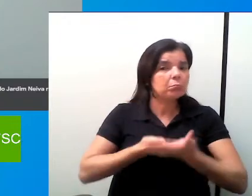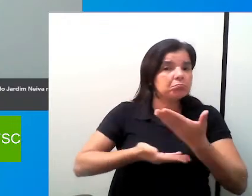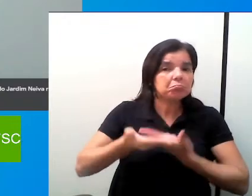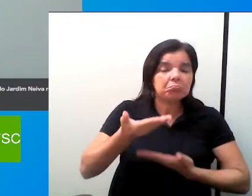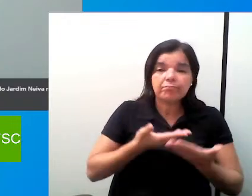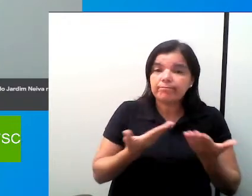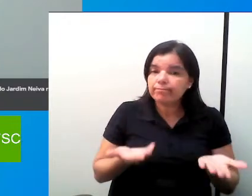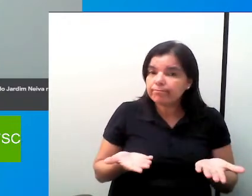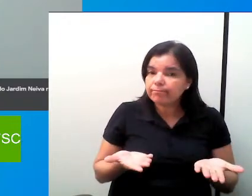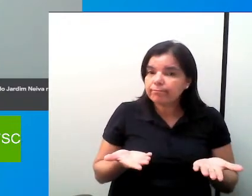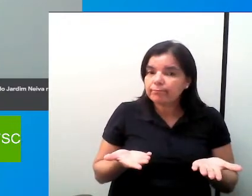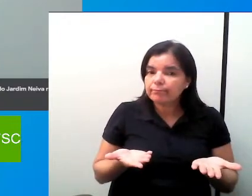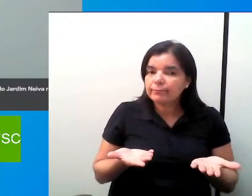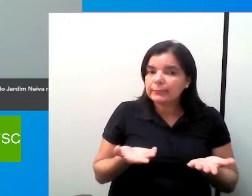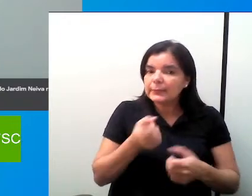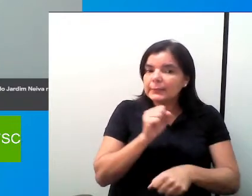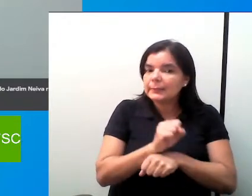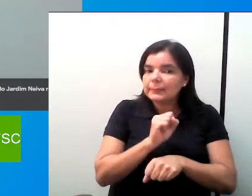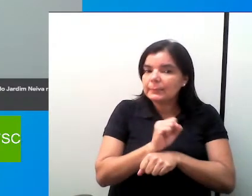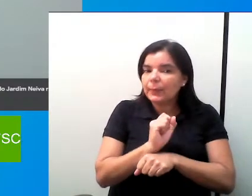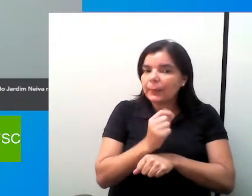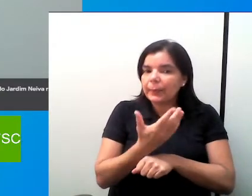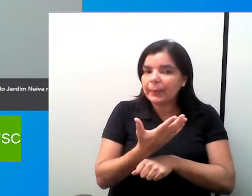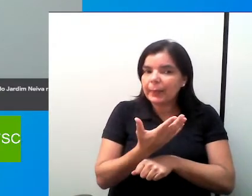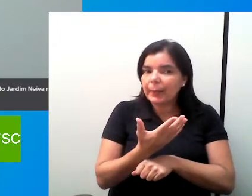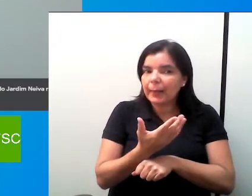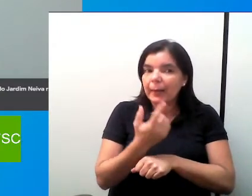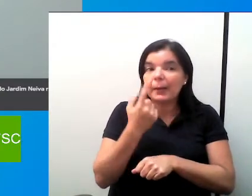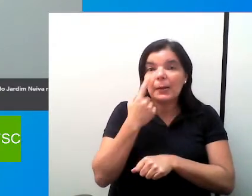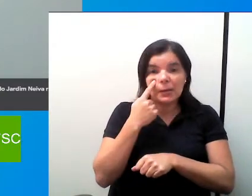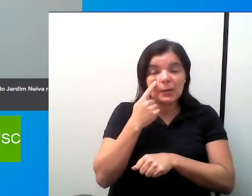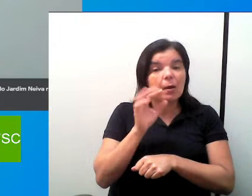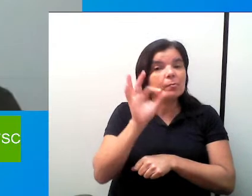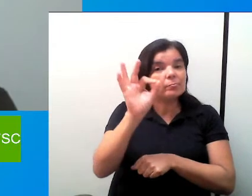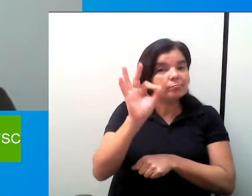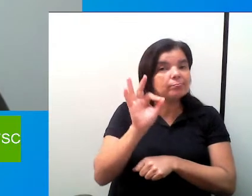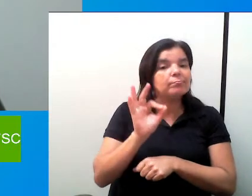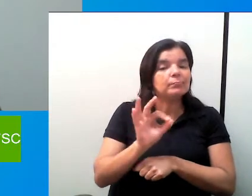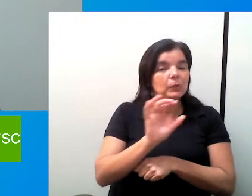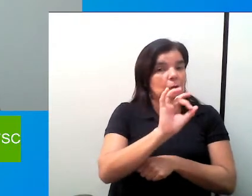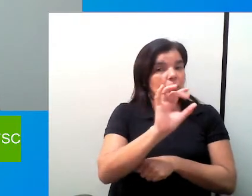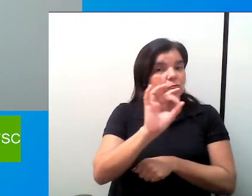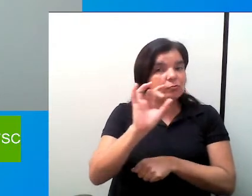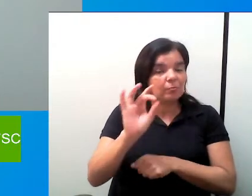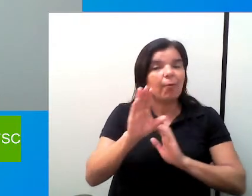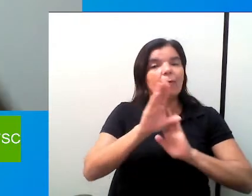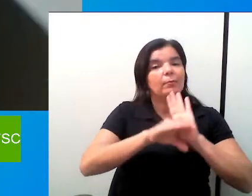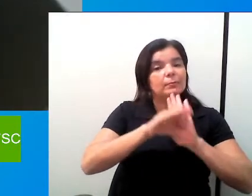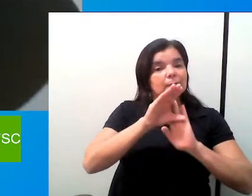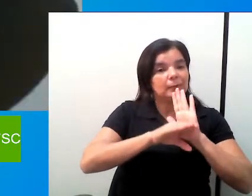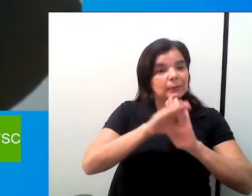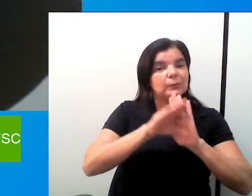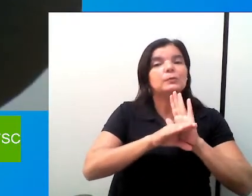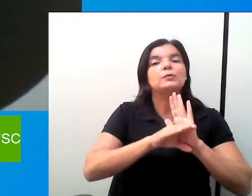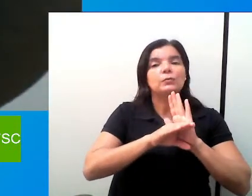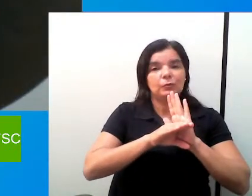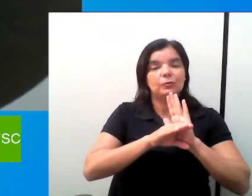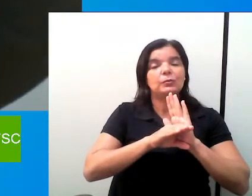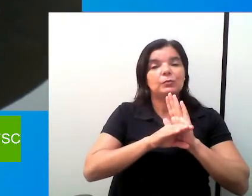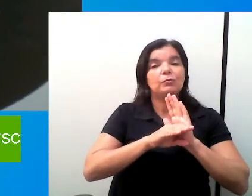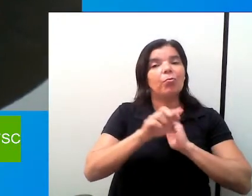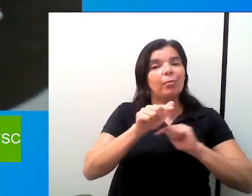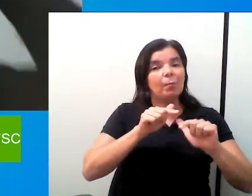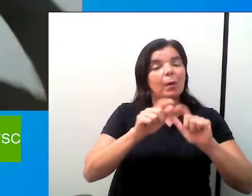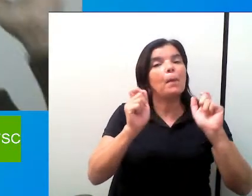que que a gente espera agora, né? Que uma porcentagem de cada unidade curricular de atividade de extensão possa